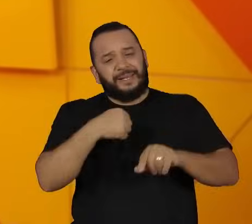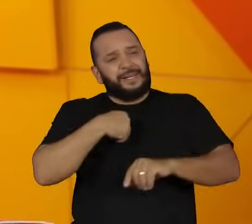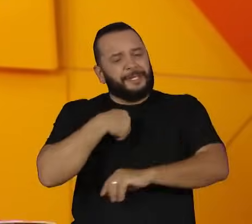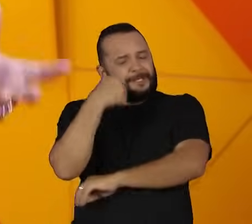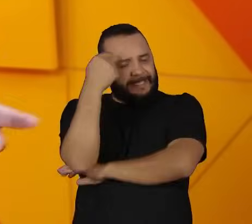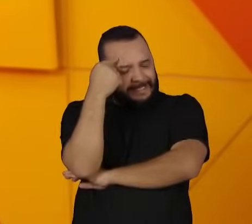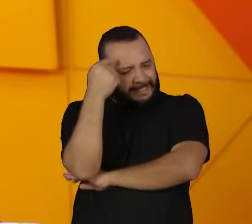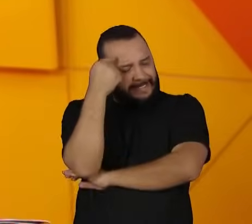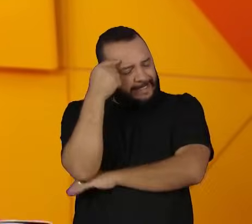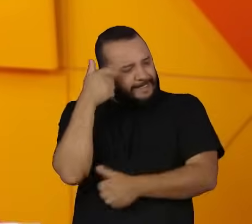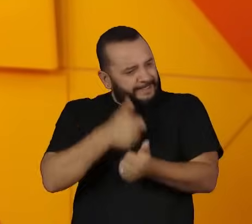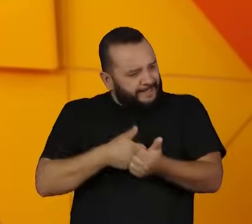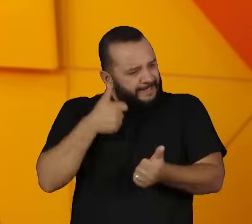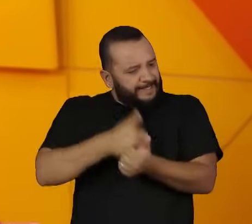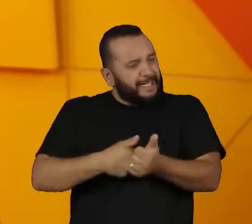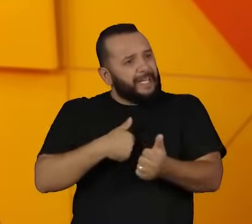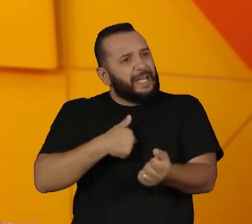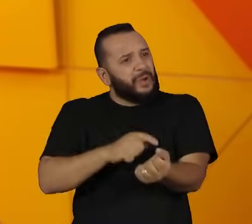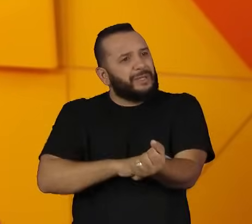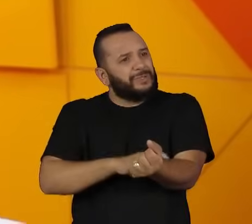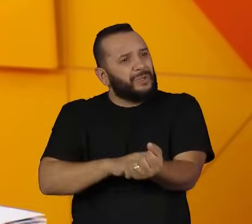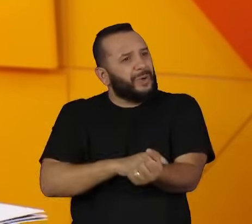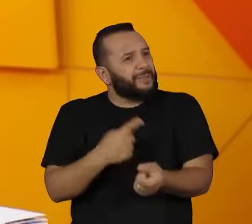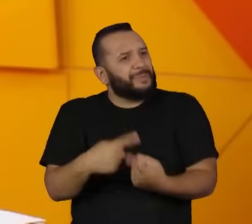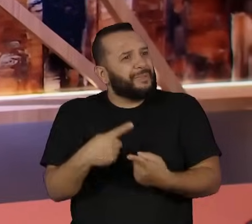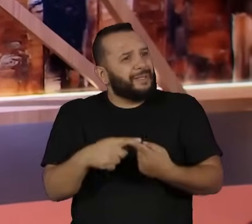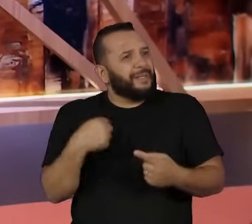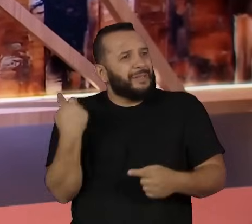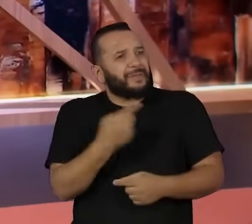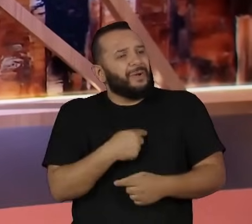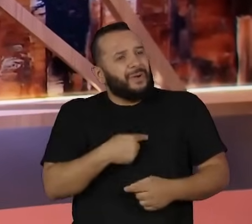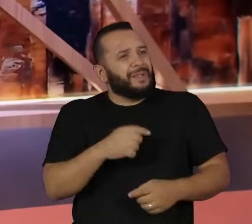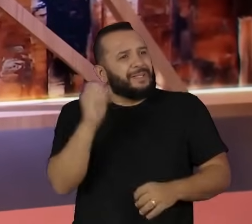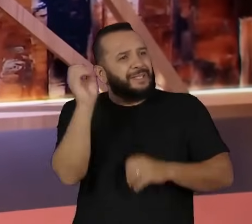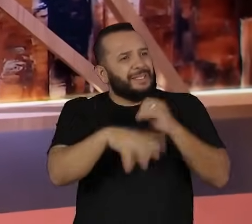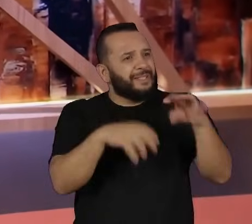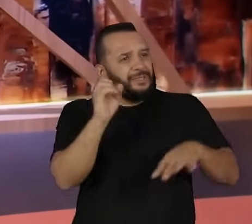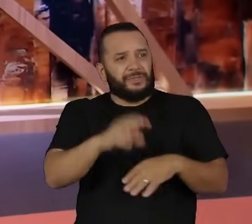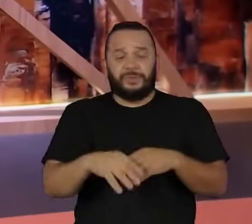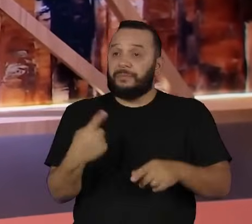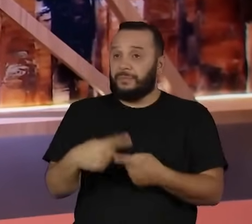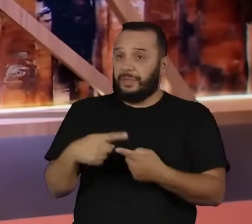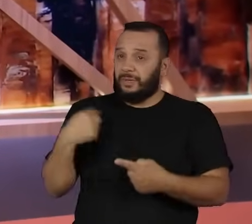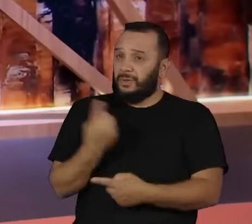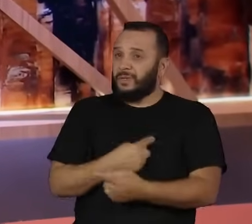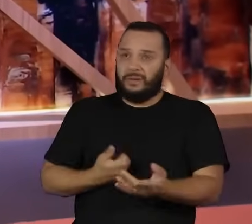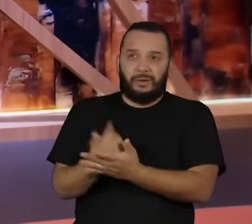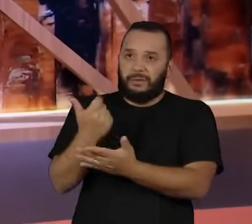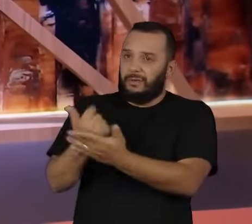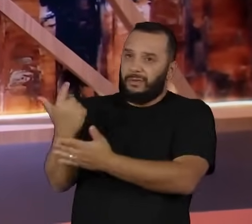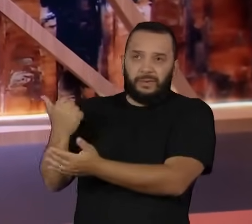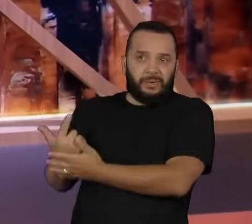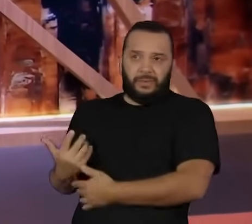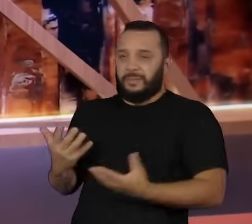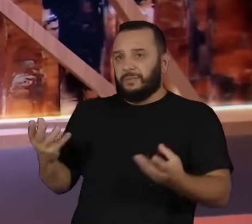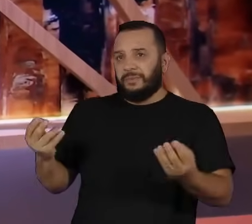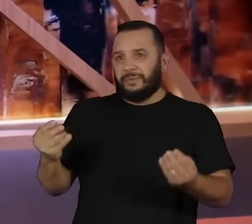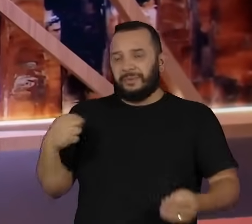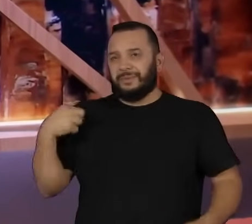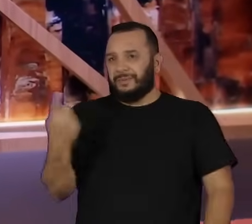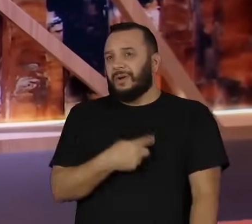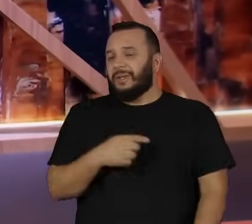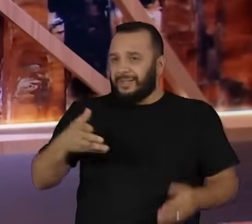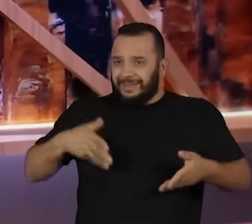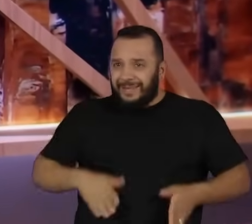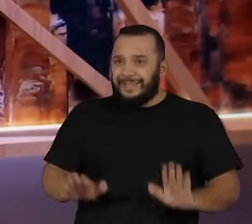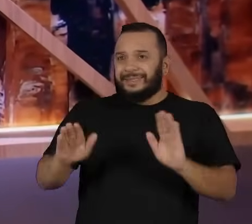ali ansiosa. A gente gera muito lixo. Exato, porque a gente consome muito, né? E a gente nasceu pensando